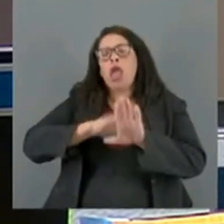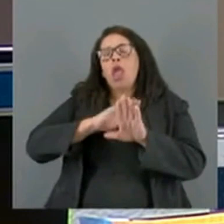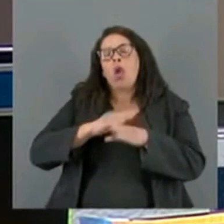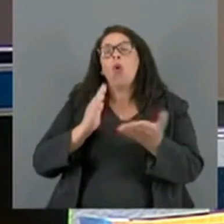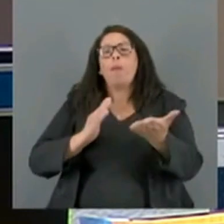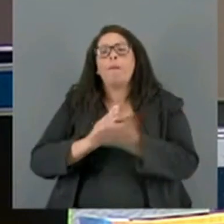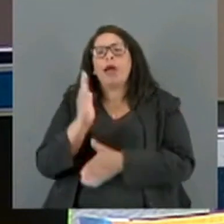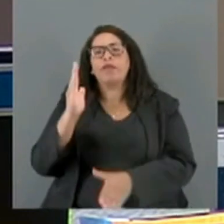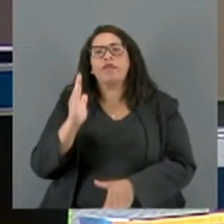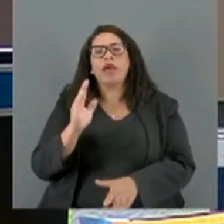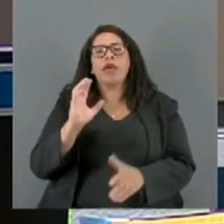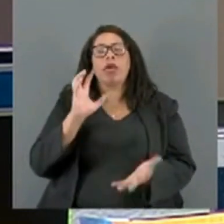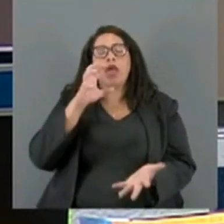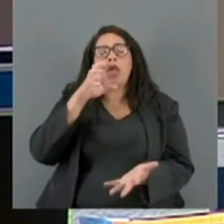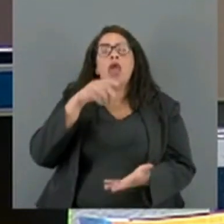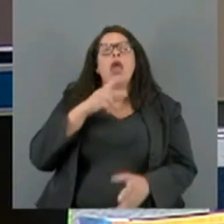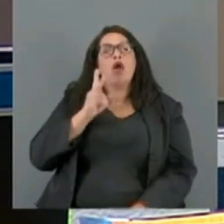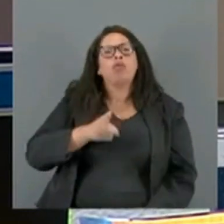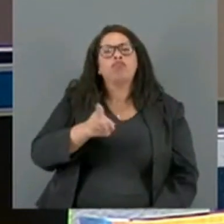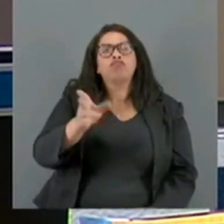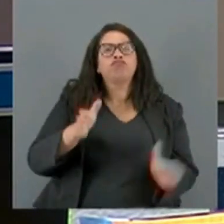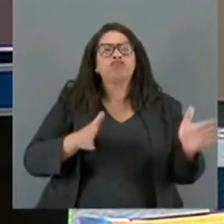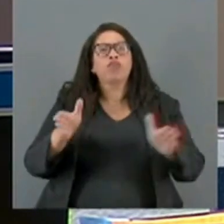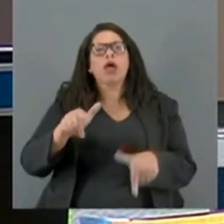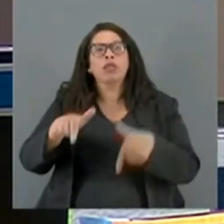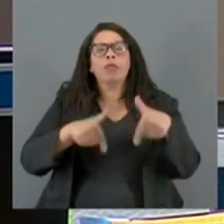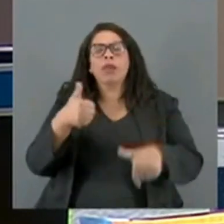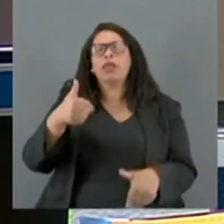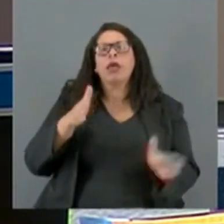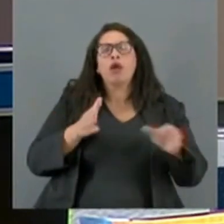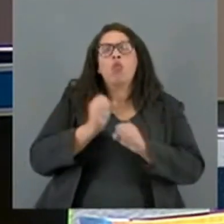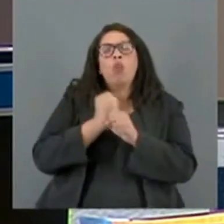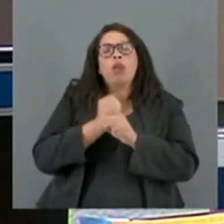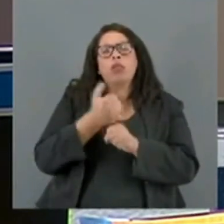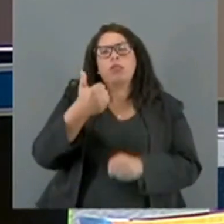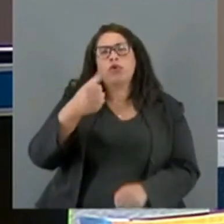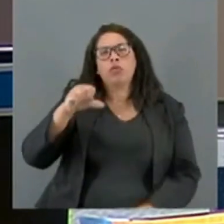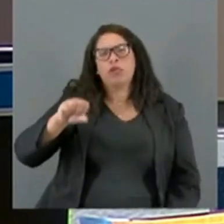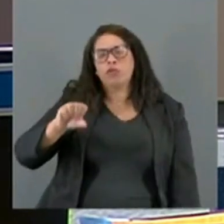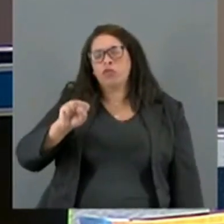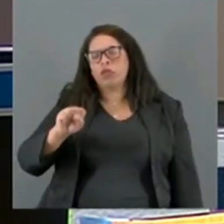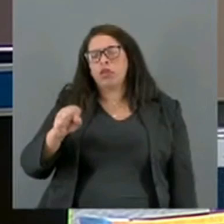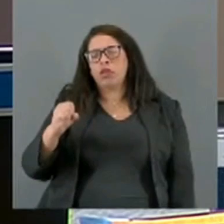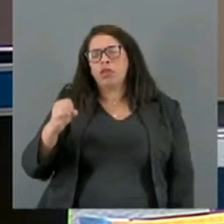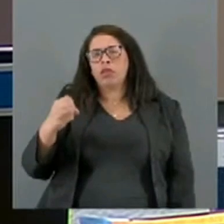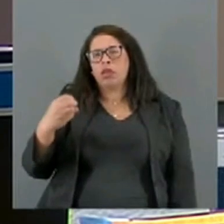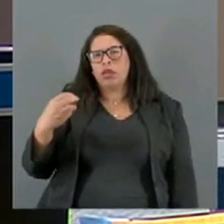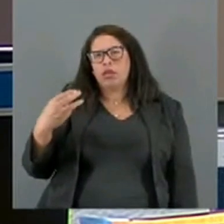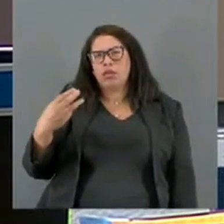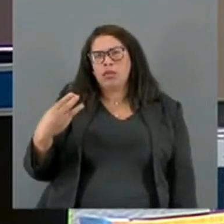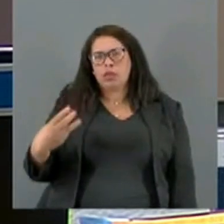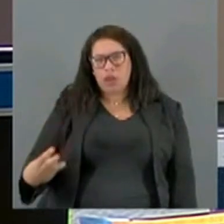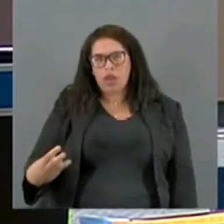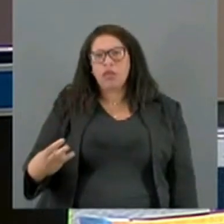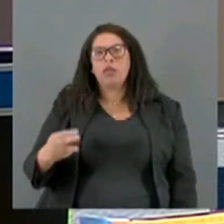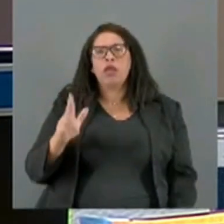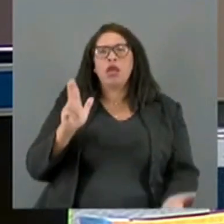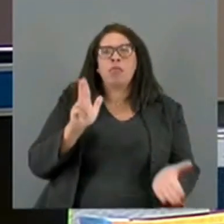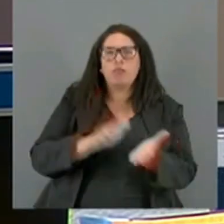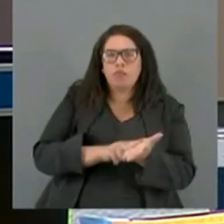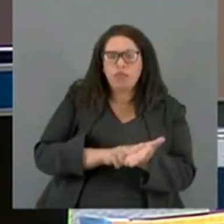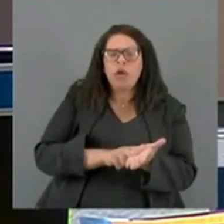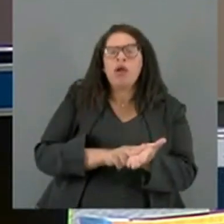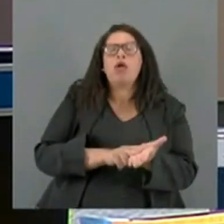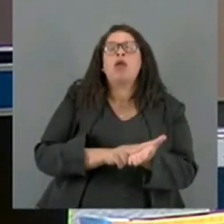e em cujo cargo permaneci até 1993, quando, então, tomei posse como promotor